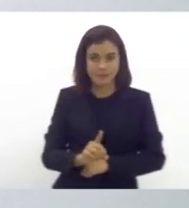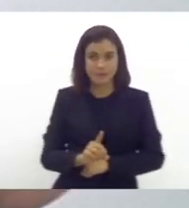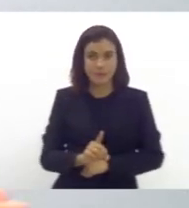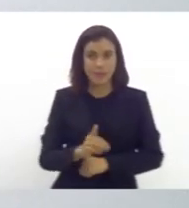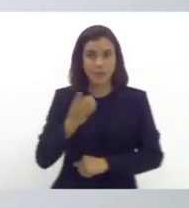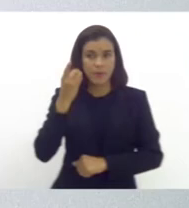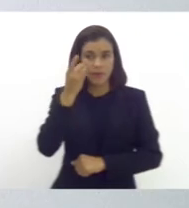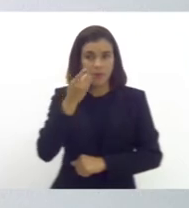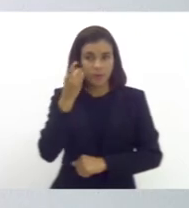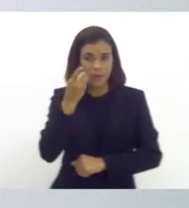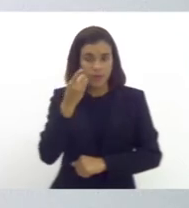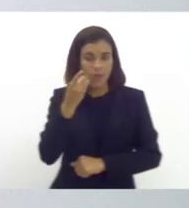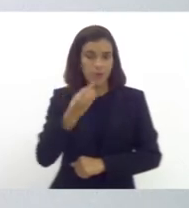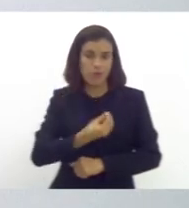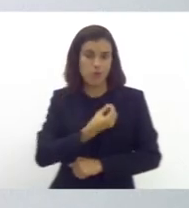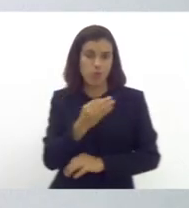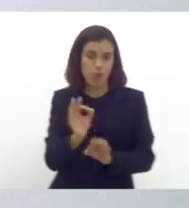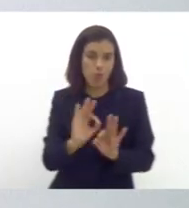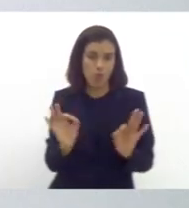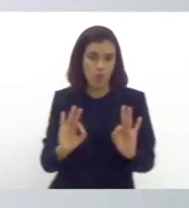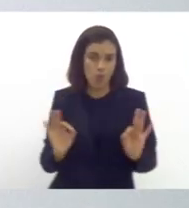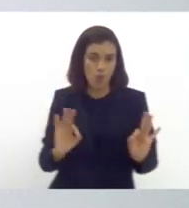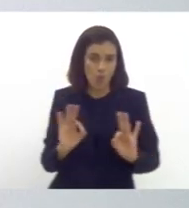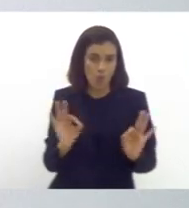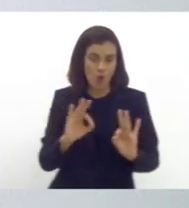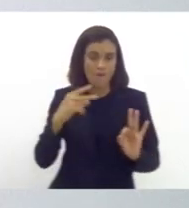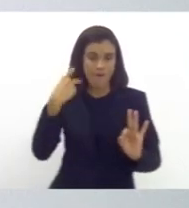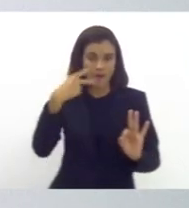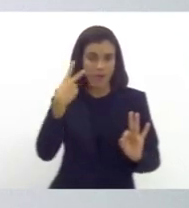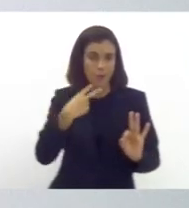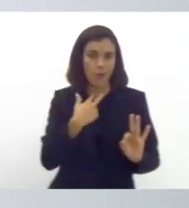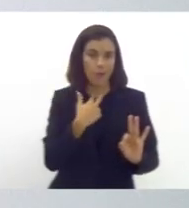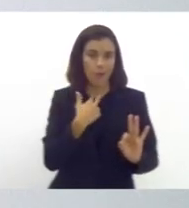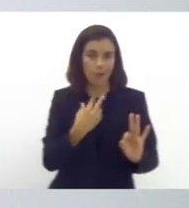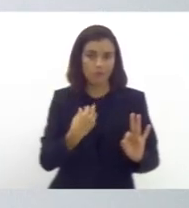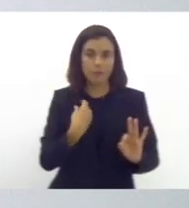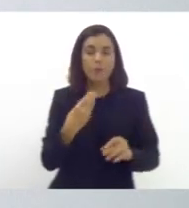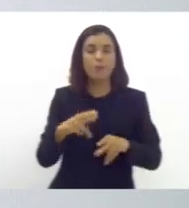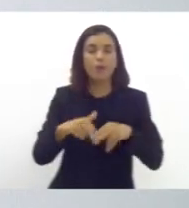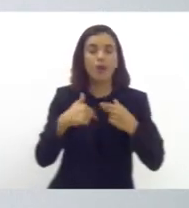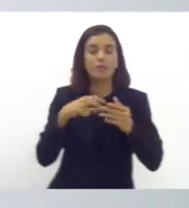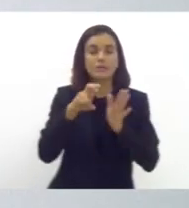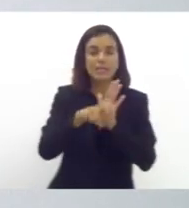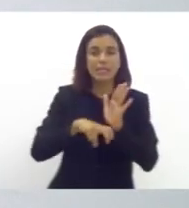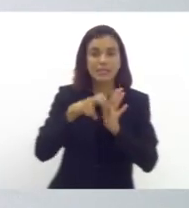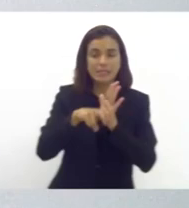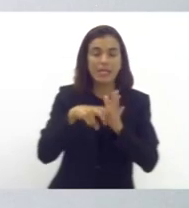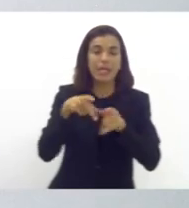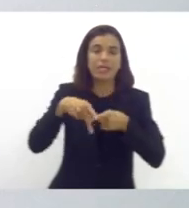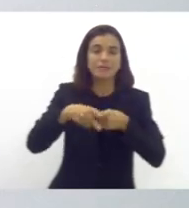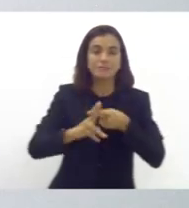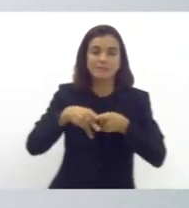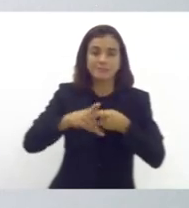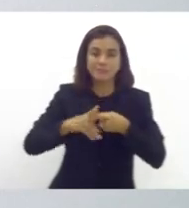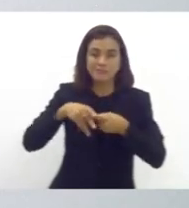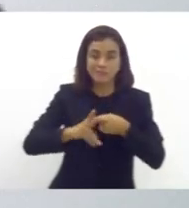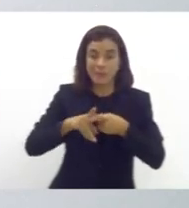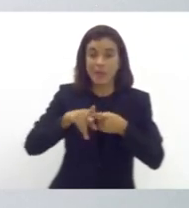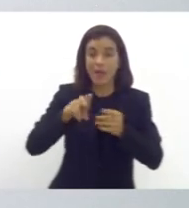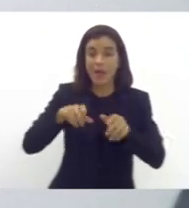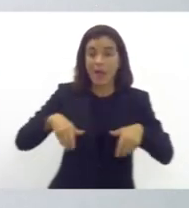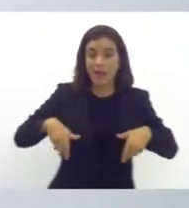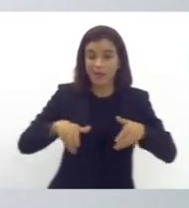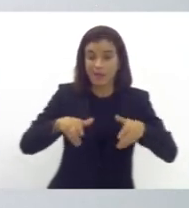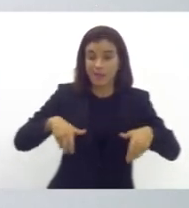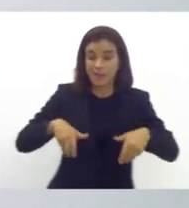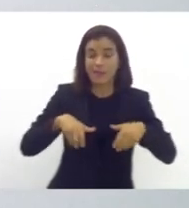Deputado porque ela ela tá com a cadeira dela em manutenção a cadeira dela está em